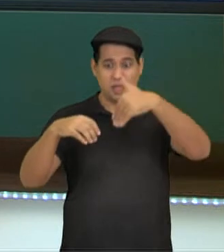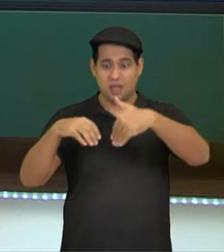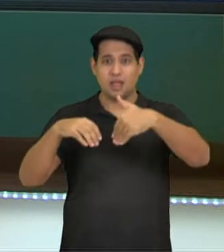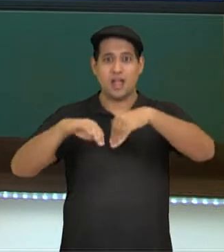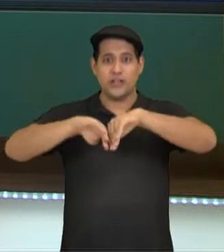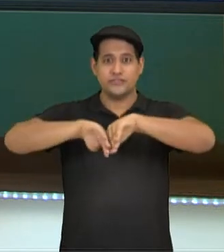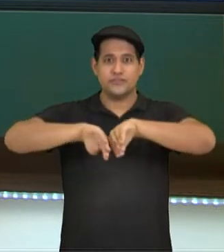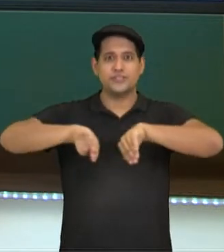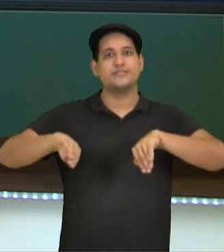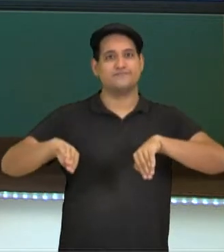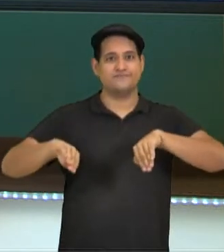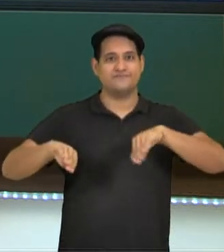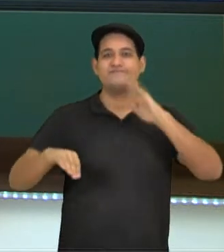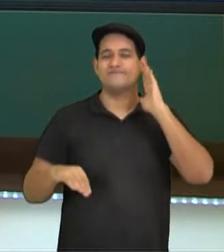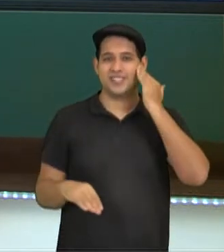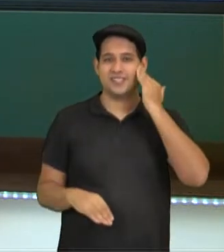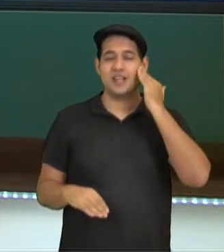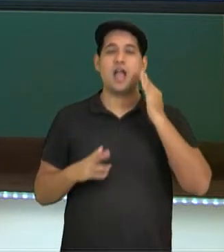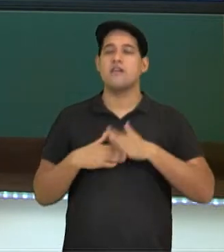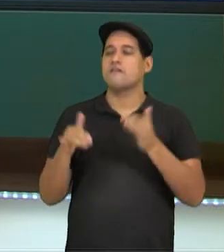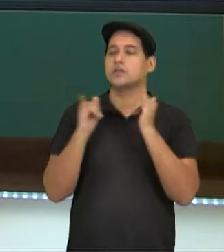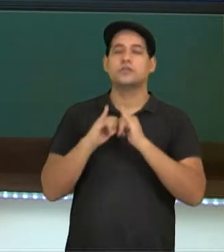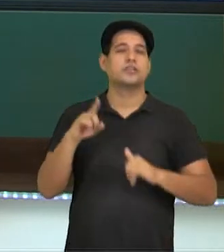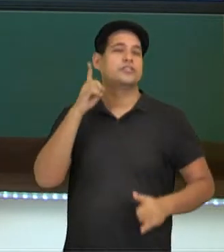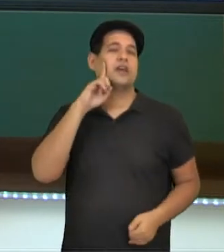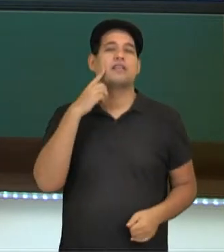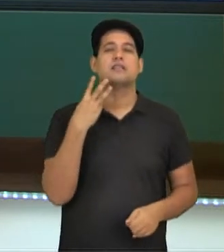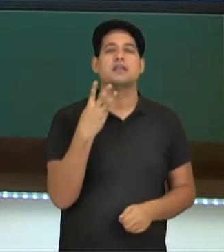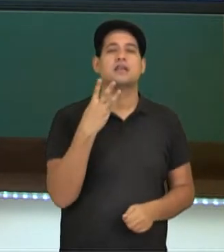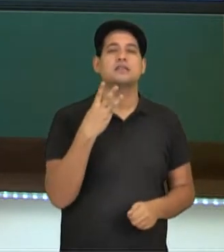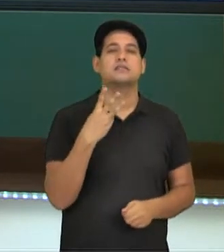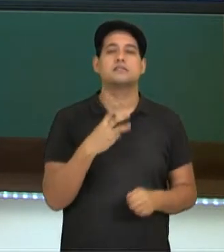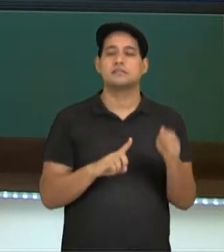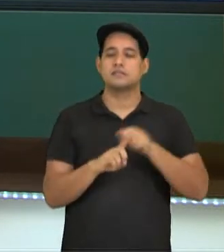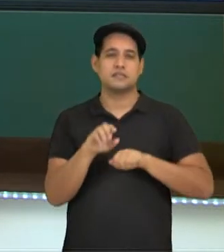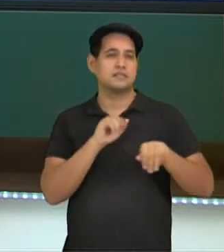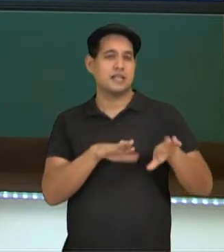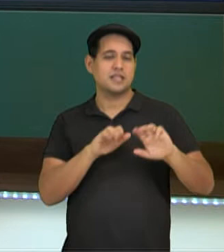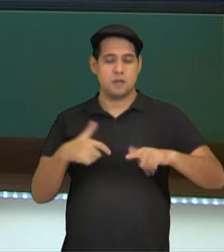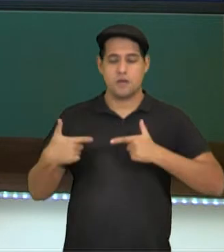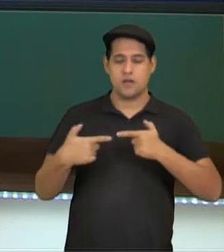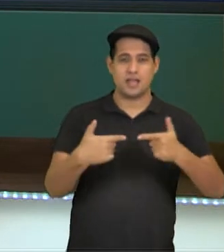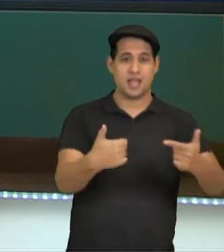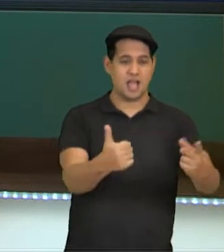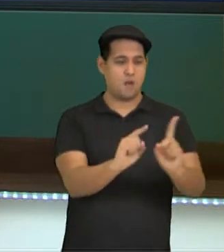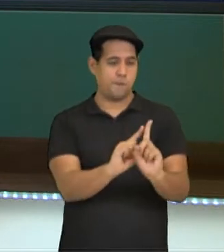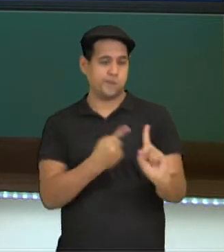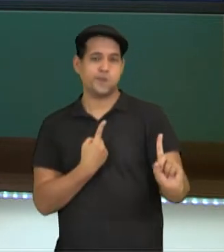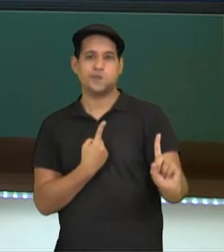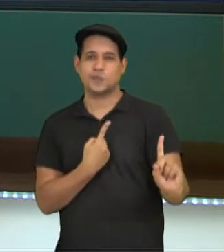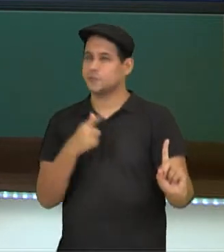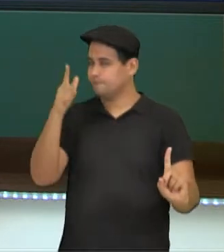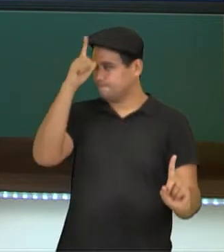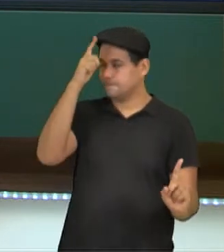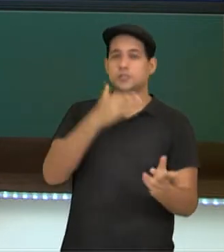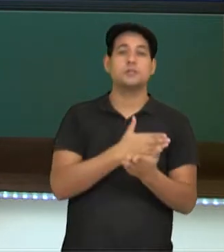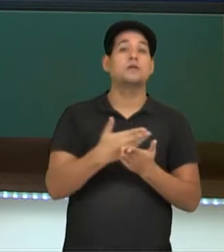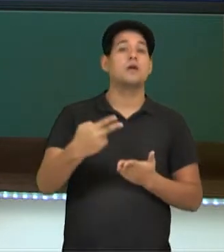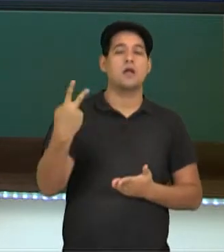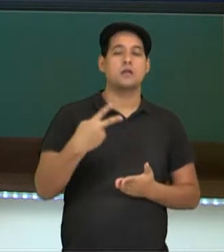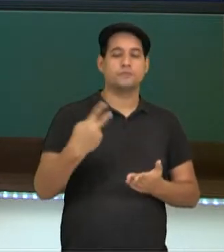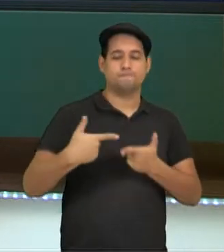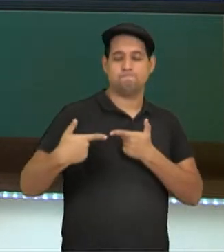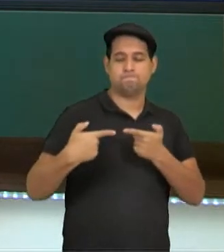vai fazer a Inglaterra e a França declararem no dia 3 de setembro guerra contra a Alemanha. Aqui é considerado o início da Segunda Guerra